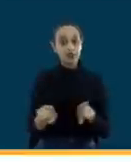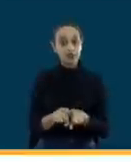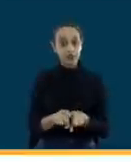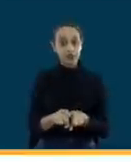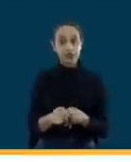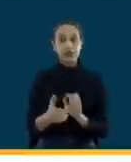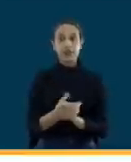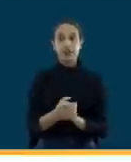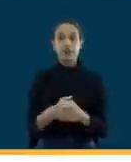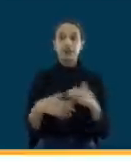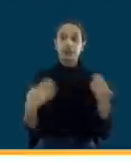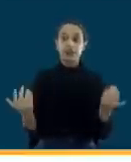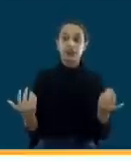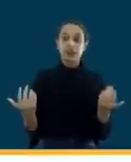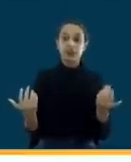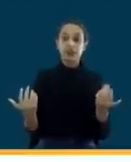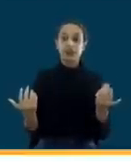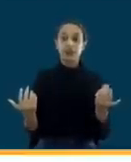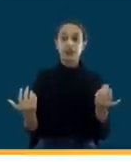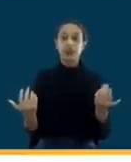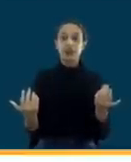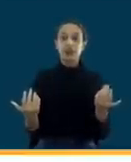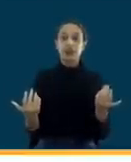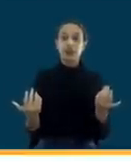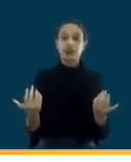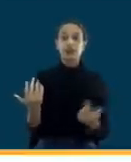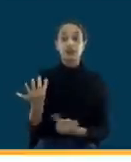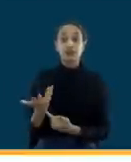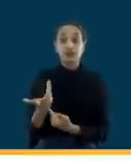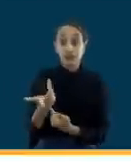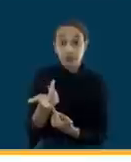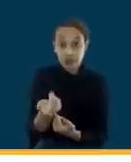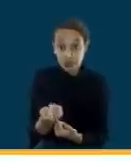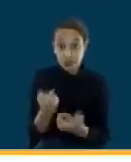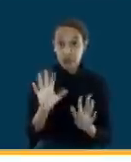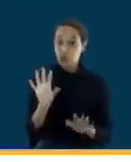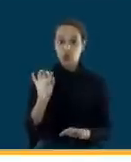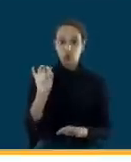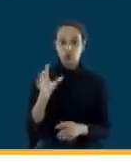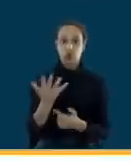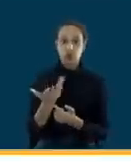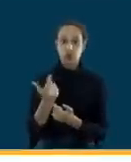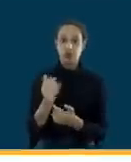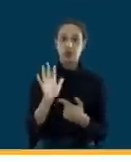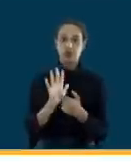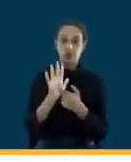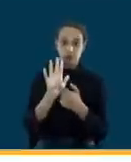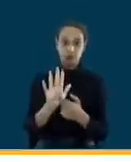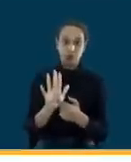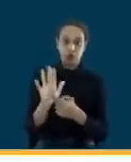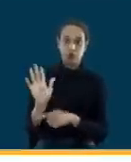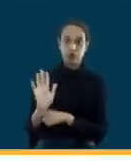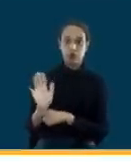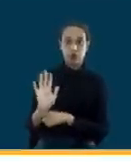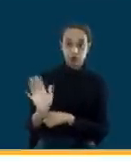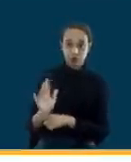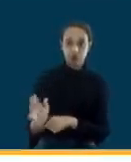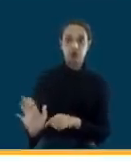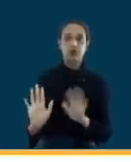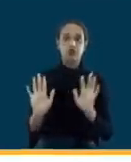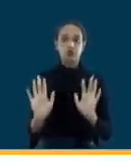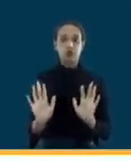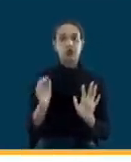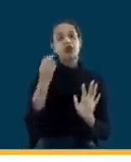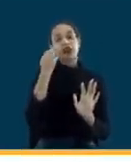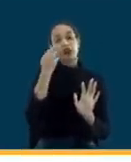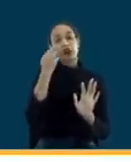que os artistas, e não só os artistas que aparecem no vídeo, ou os artistas que